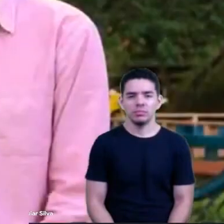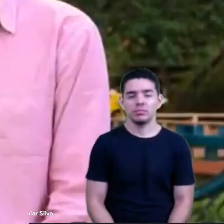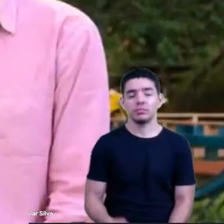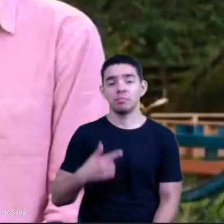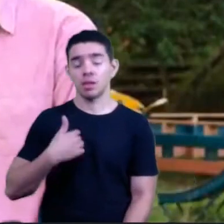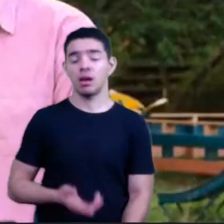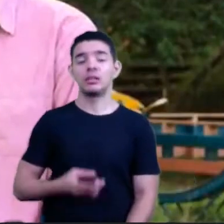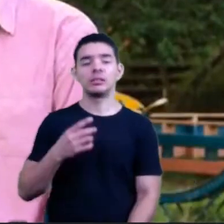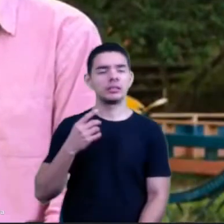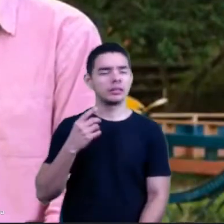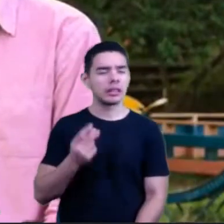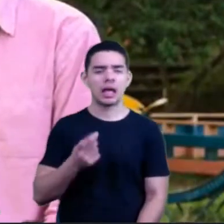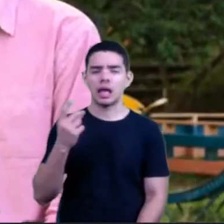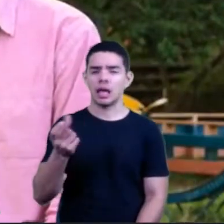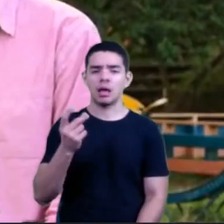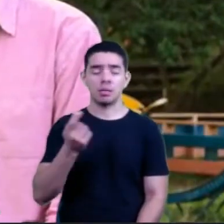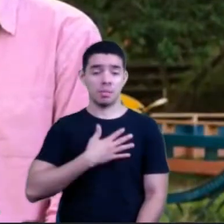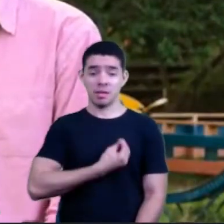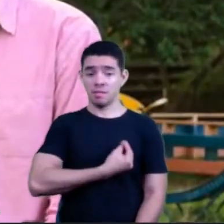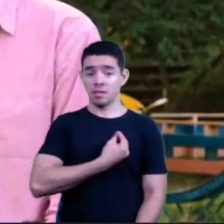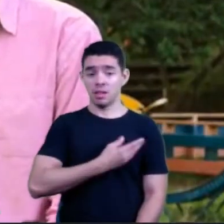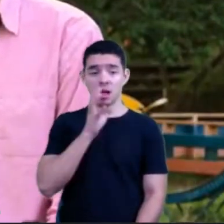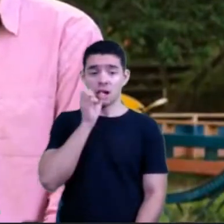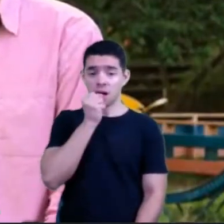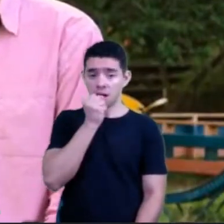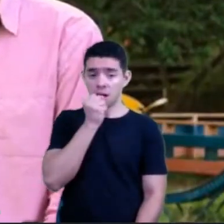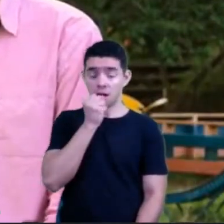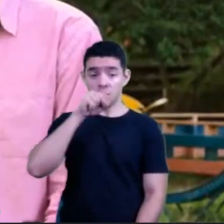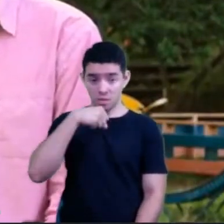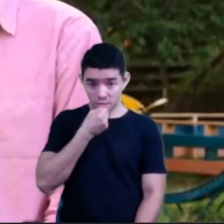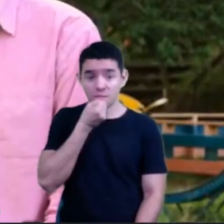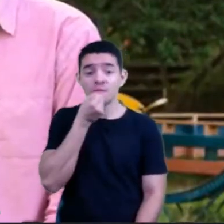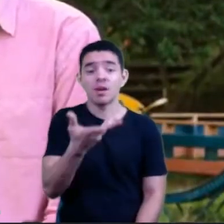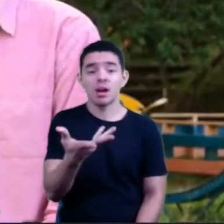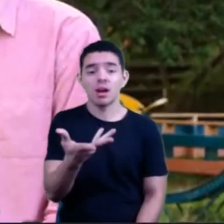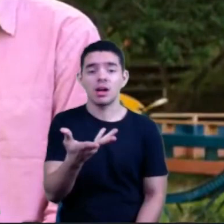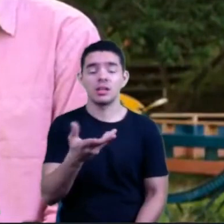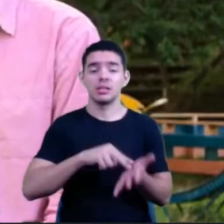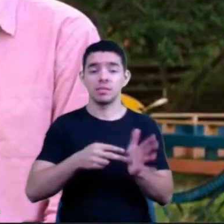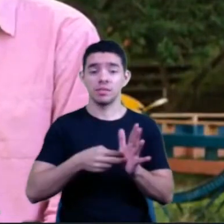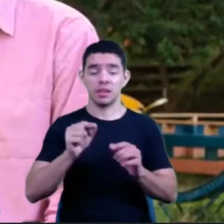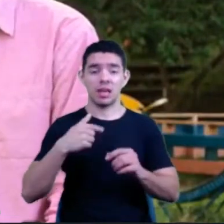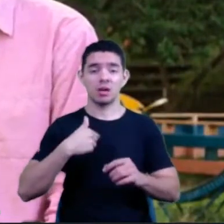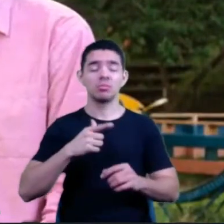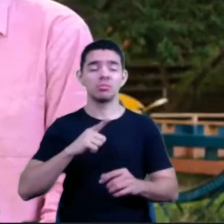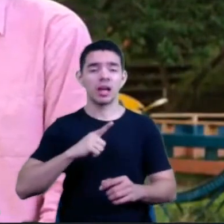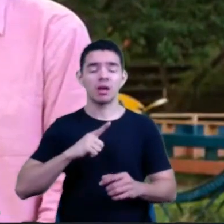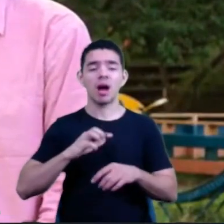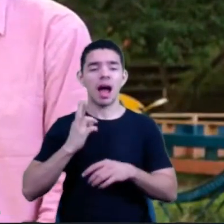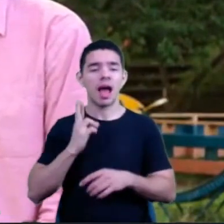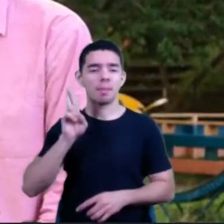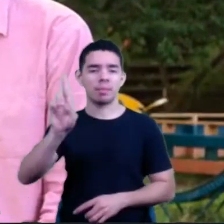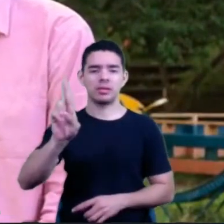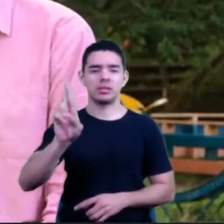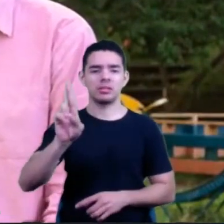porque eu passei tanto tempo da minha vida calado e hoje eu vejo que quando eu falo, eu sou, de certa forma, a voz daqueles que estão